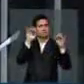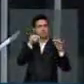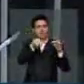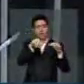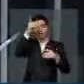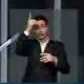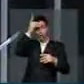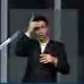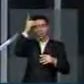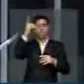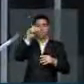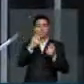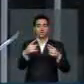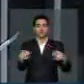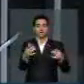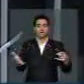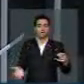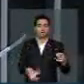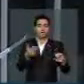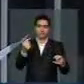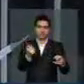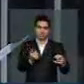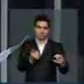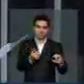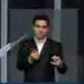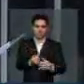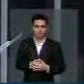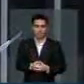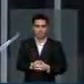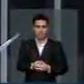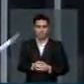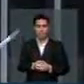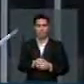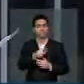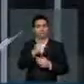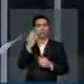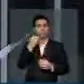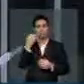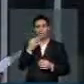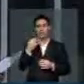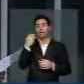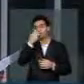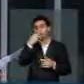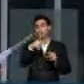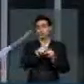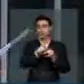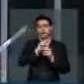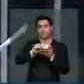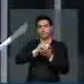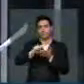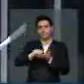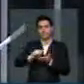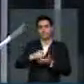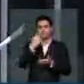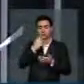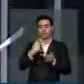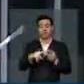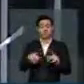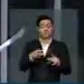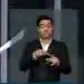musical Espetacular para tanto cantar quanto compor e sempre